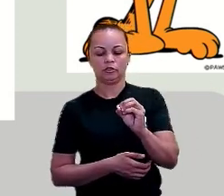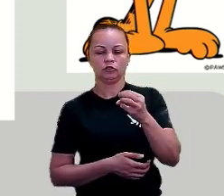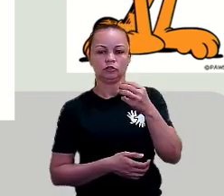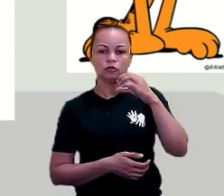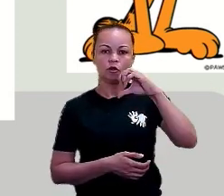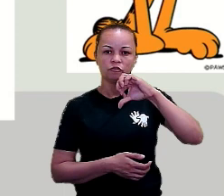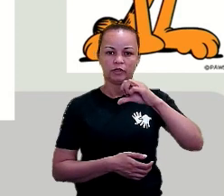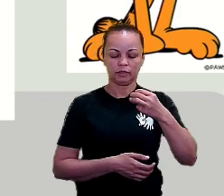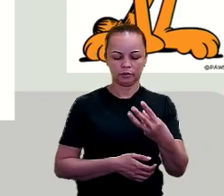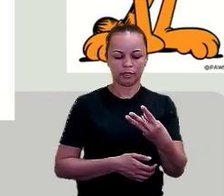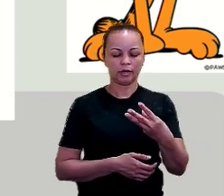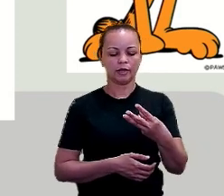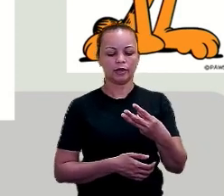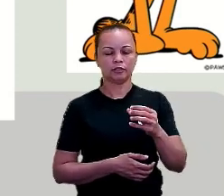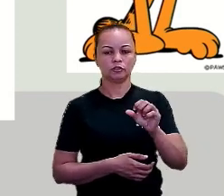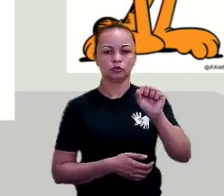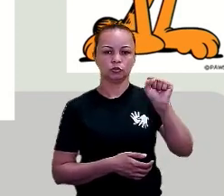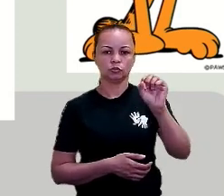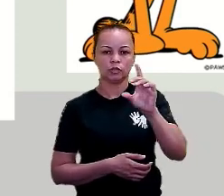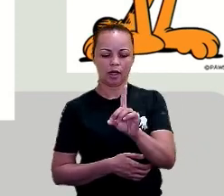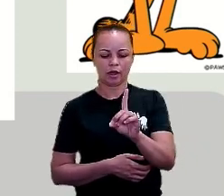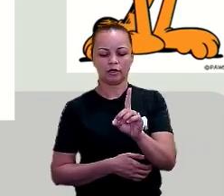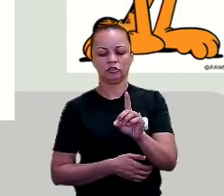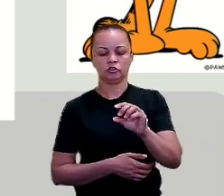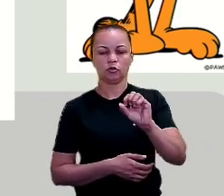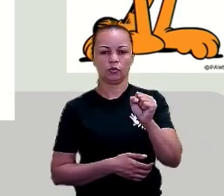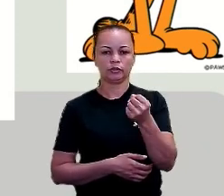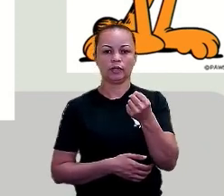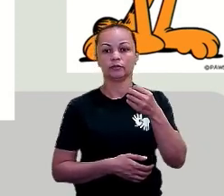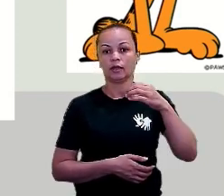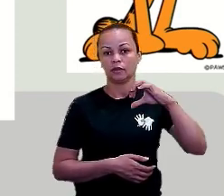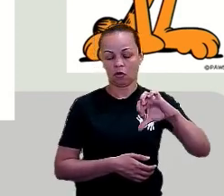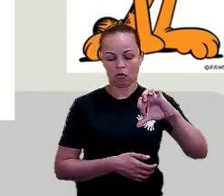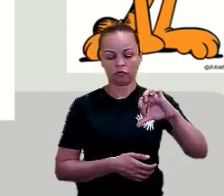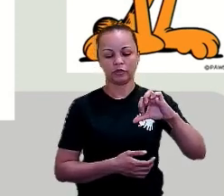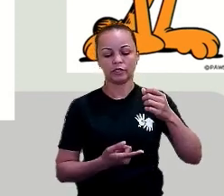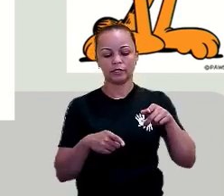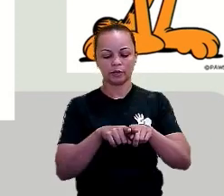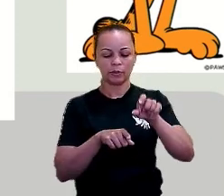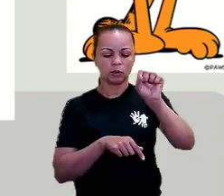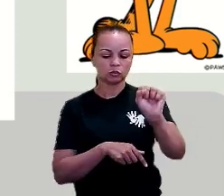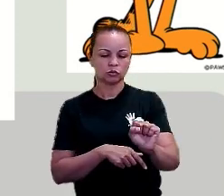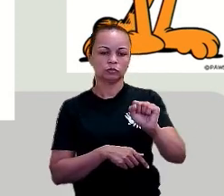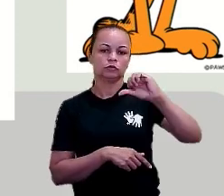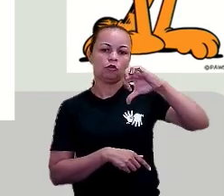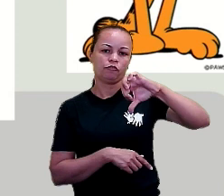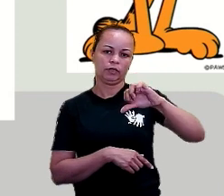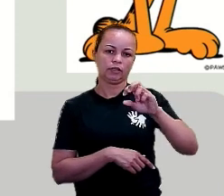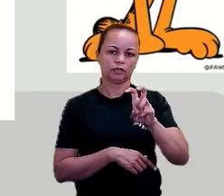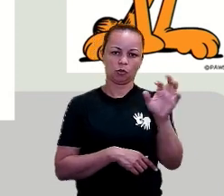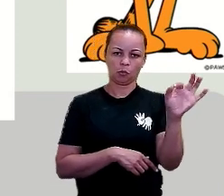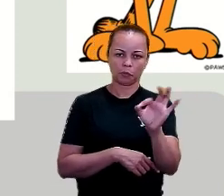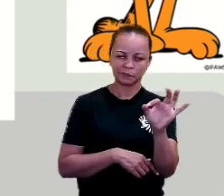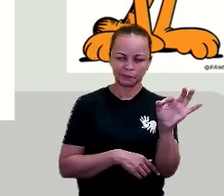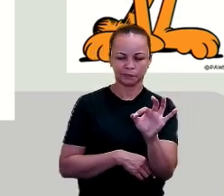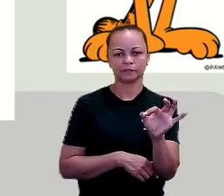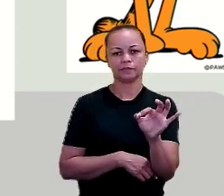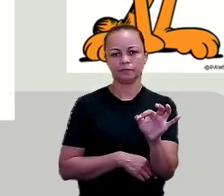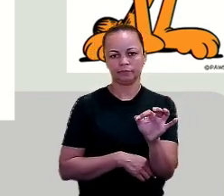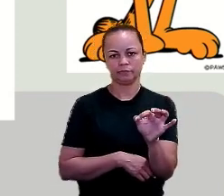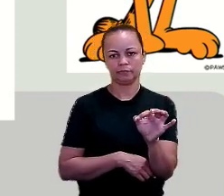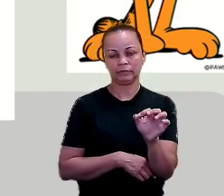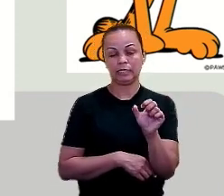e sul, 95%, tá bom? O índice de coleta é porque é assim, se está sendo